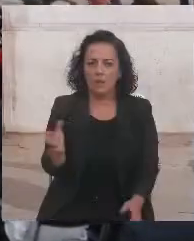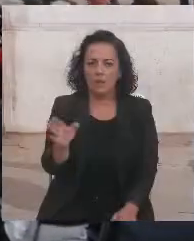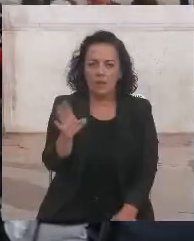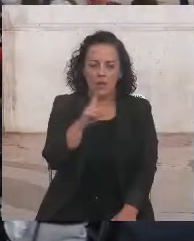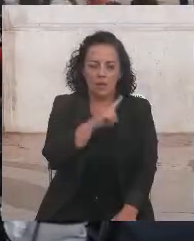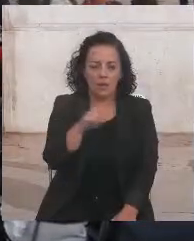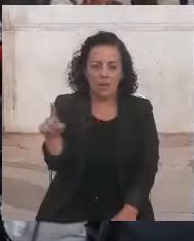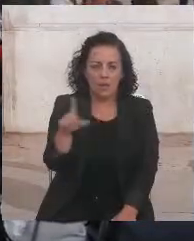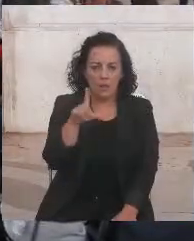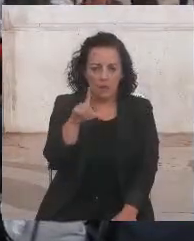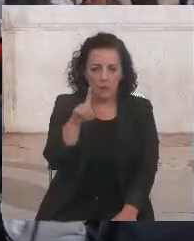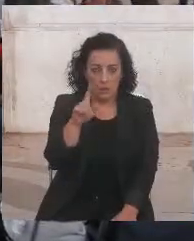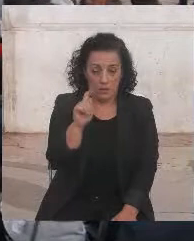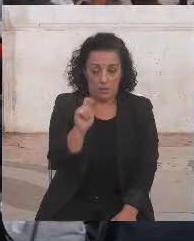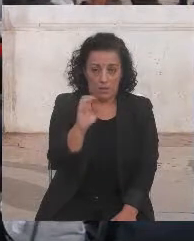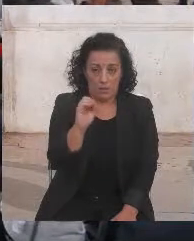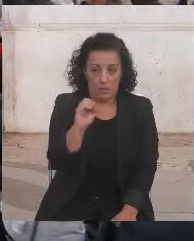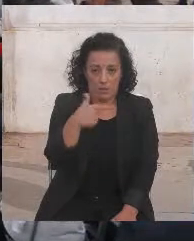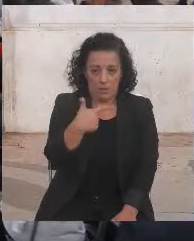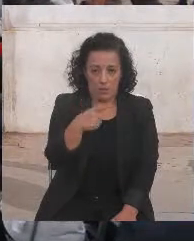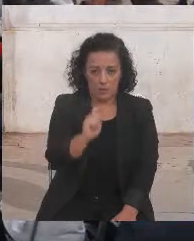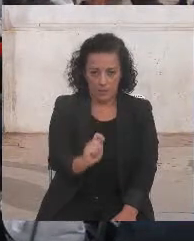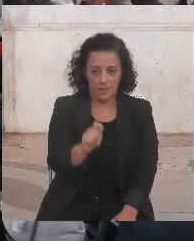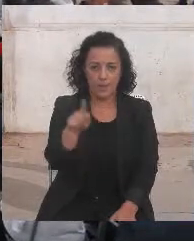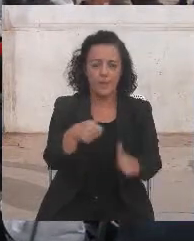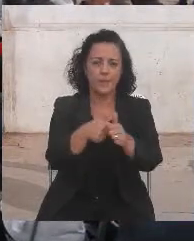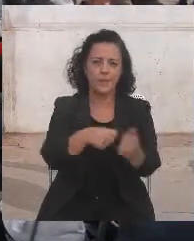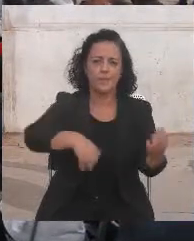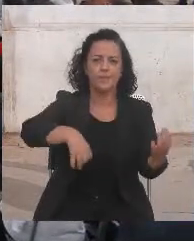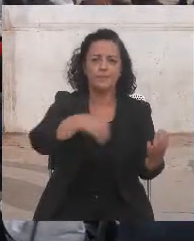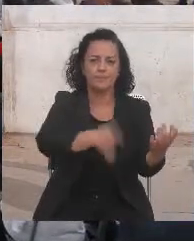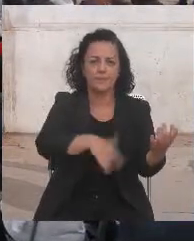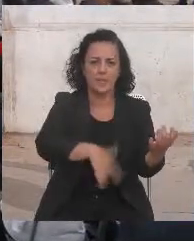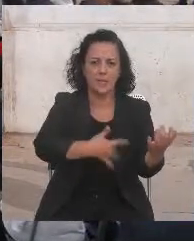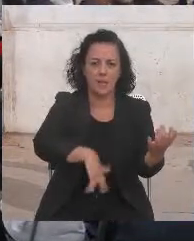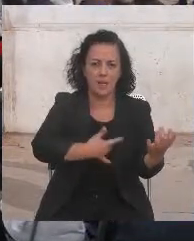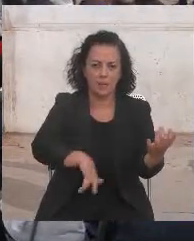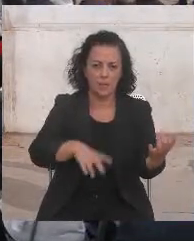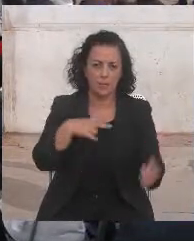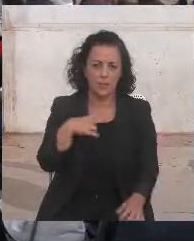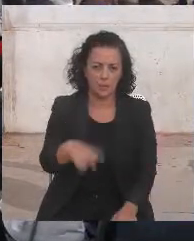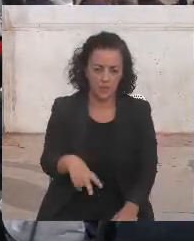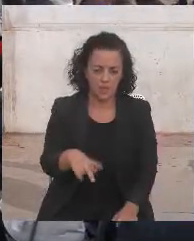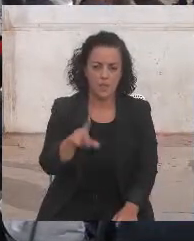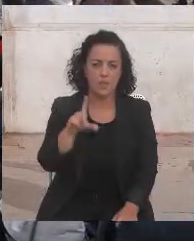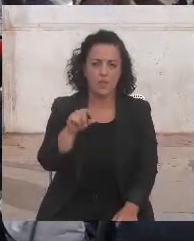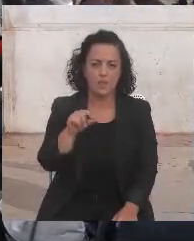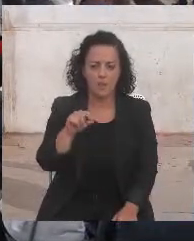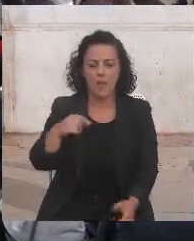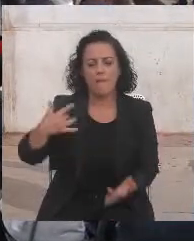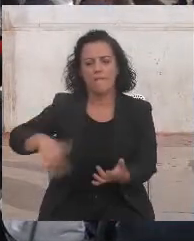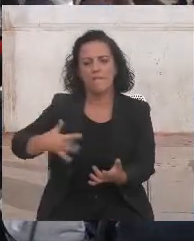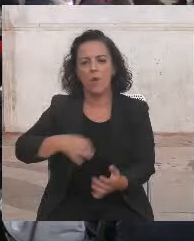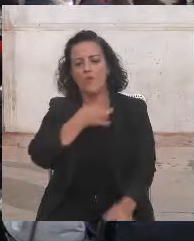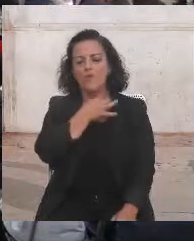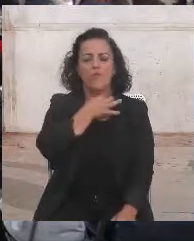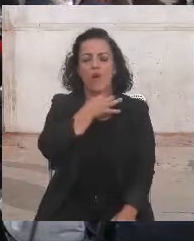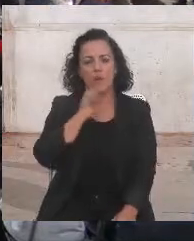de Lisboa, acompanhado por André Dias na guitarra portuguesa e Flávio Cardoso na viola do